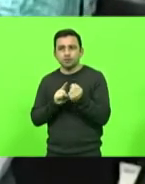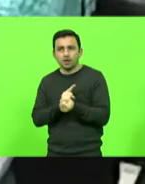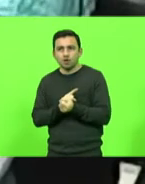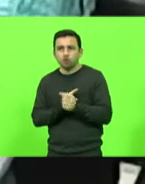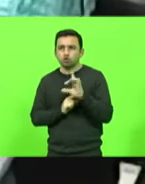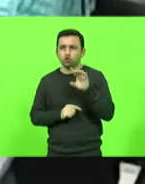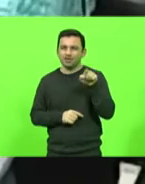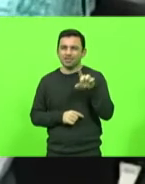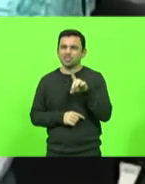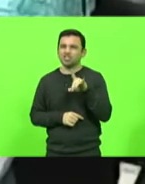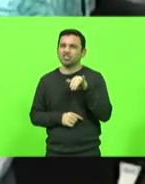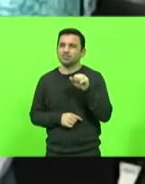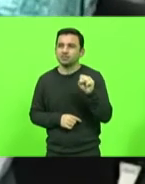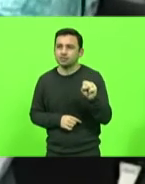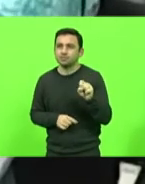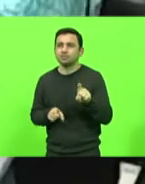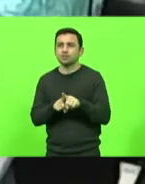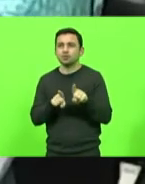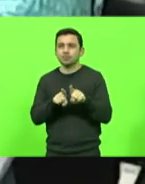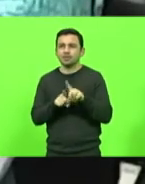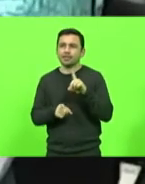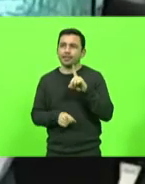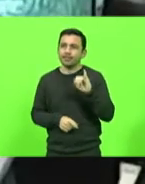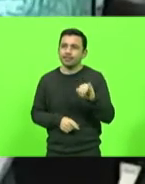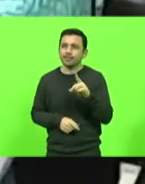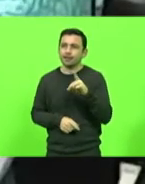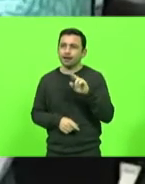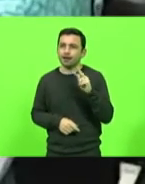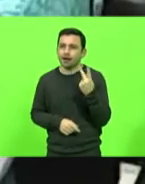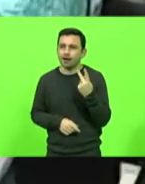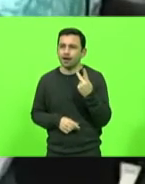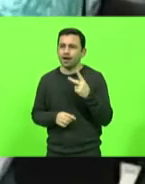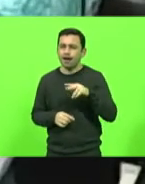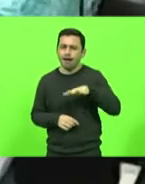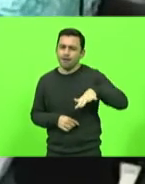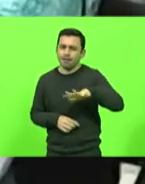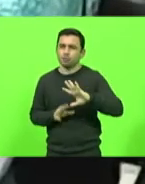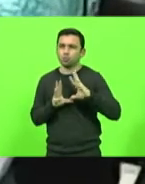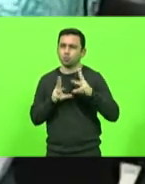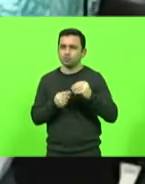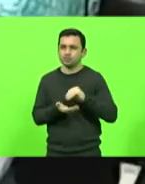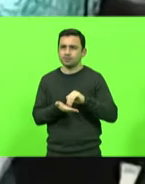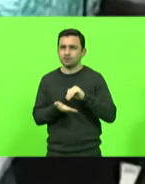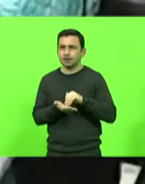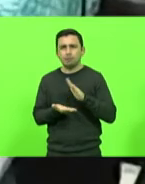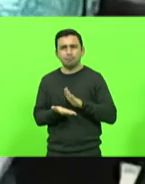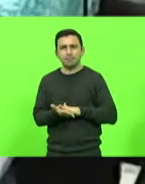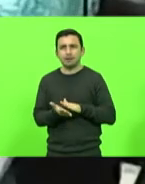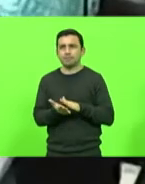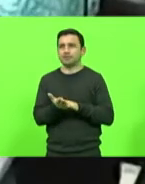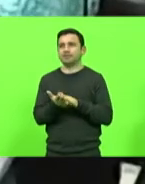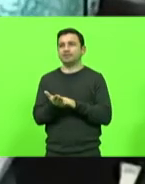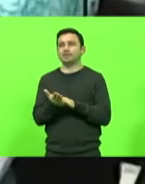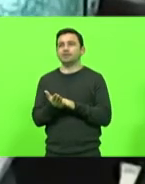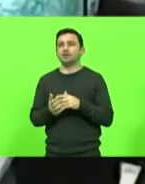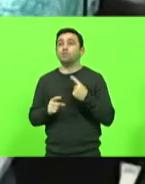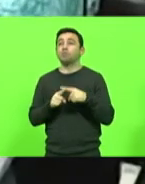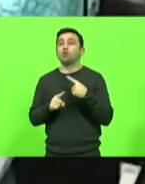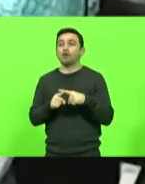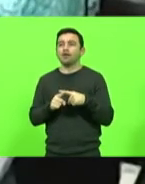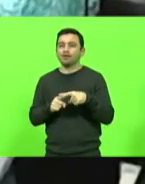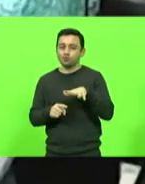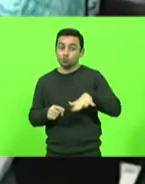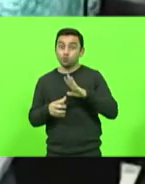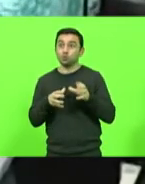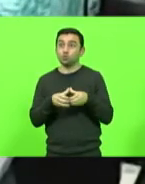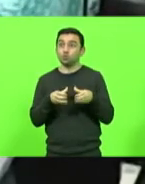Dias, como os colegas da DIDH e das demais áreas aqui da secretaria, parabenizar, porque, embora seja uma equipe